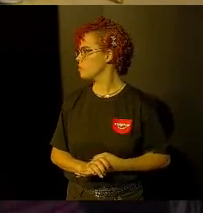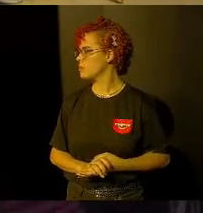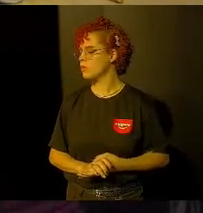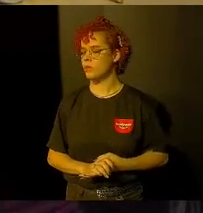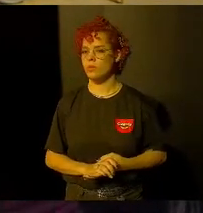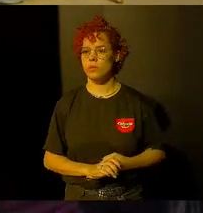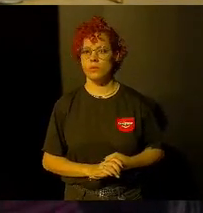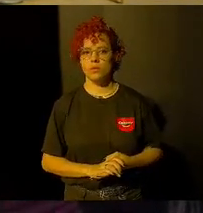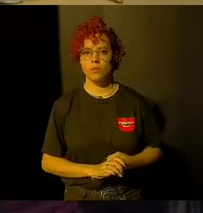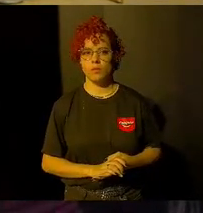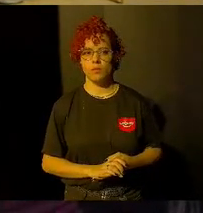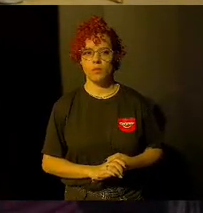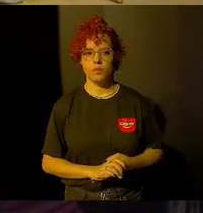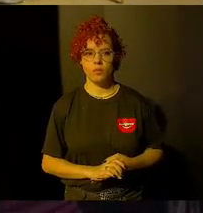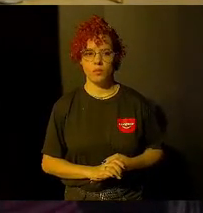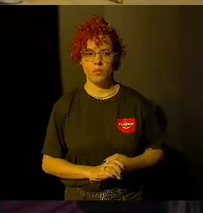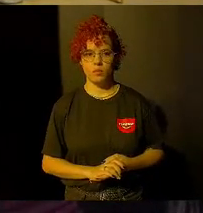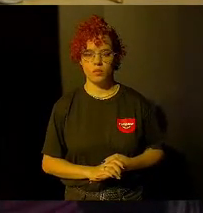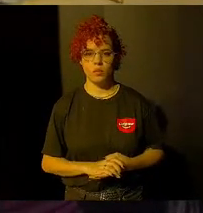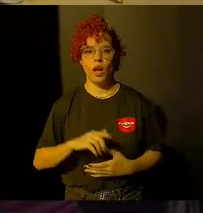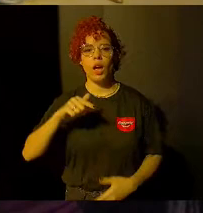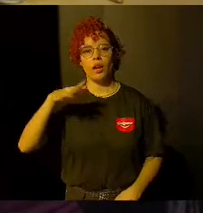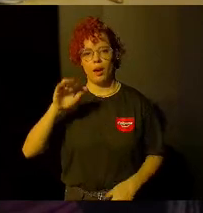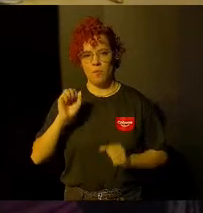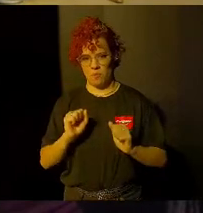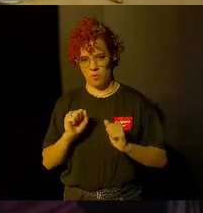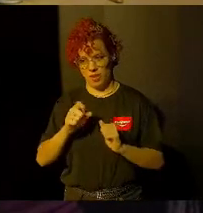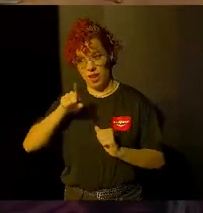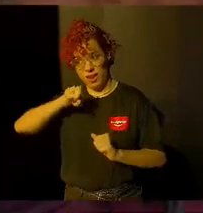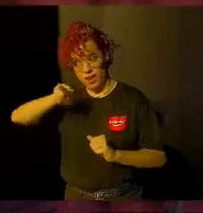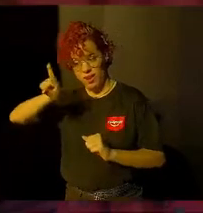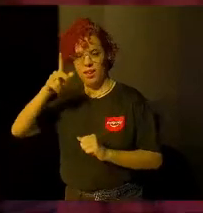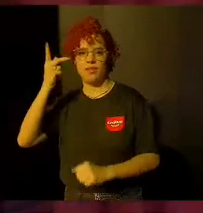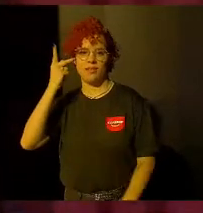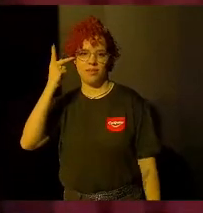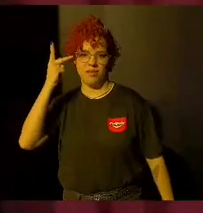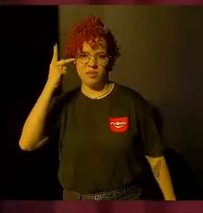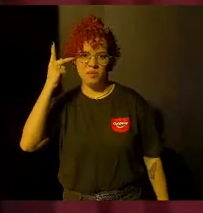é lindo quem puder ir a São Paulo ver